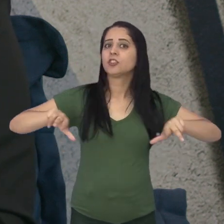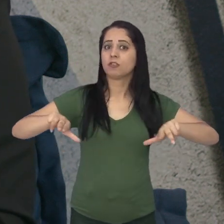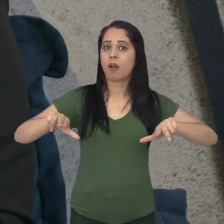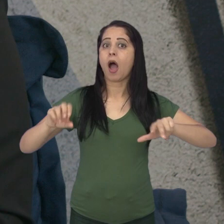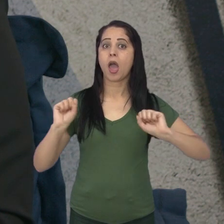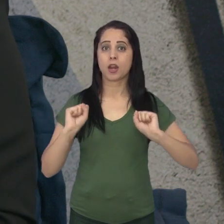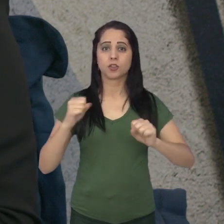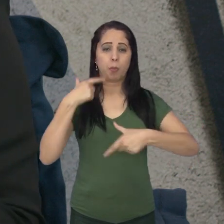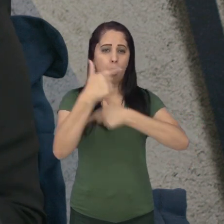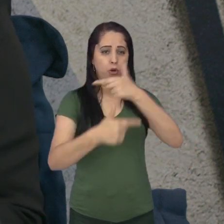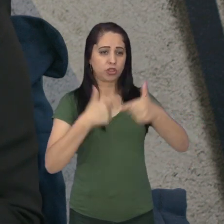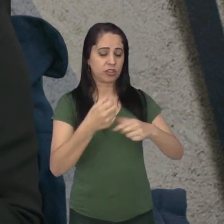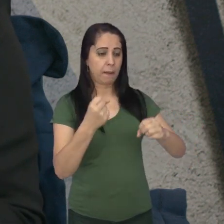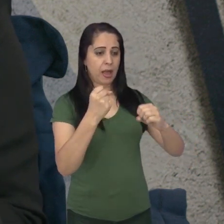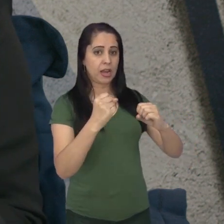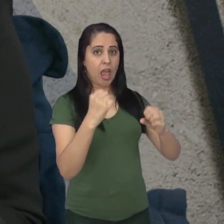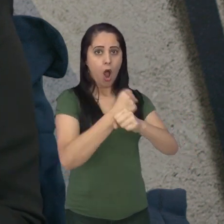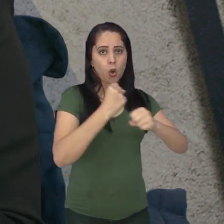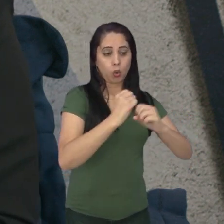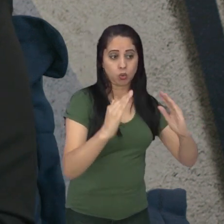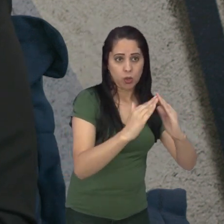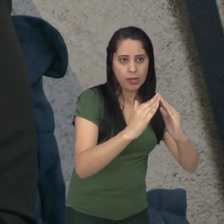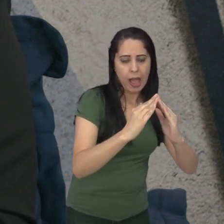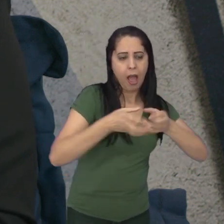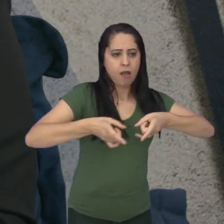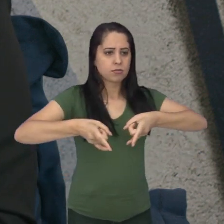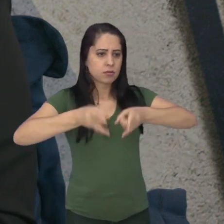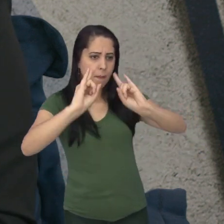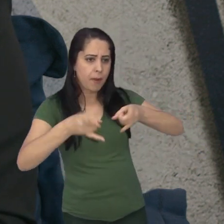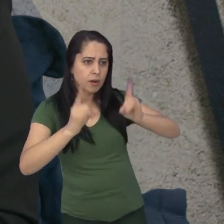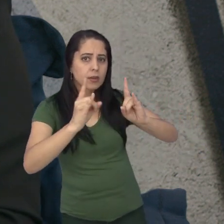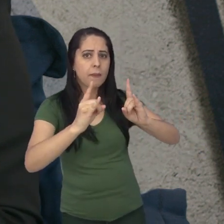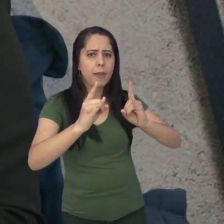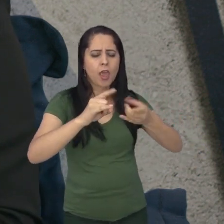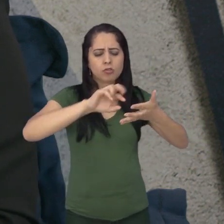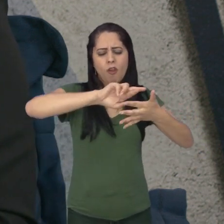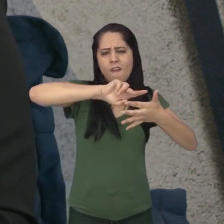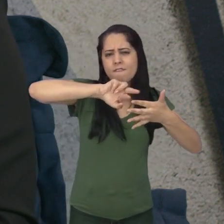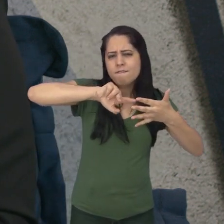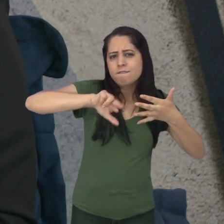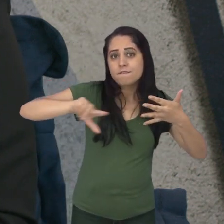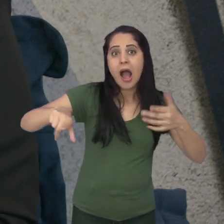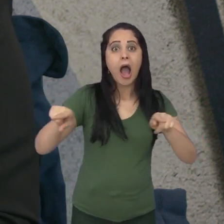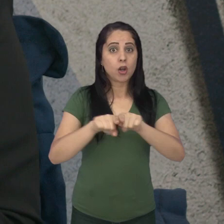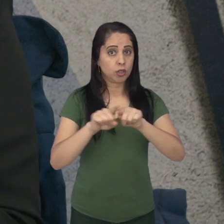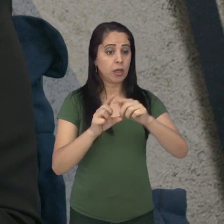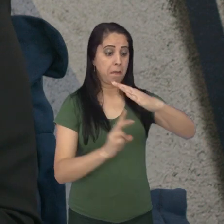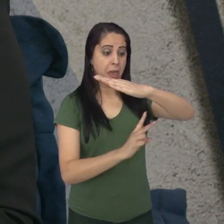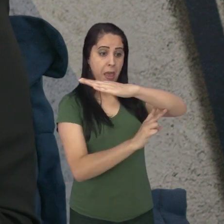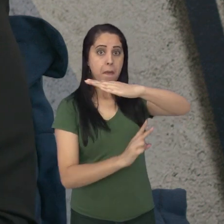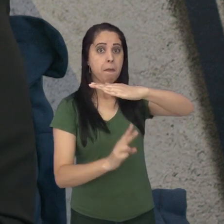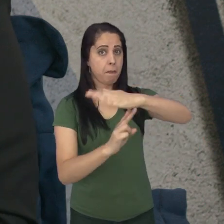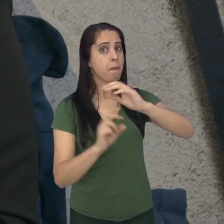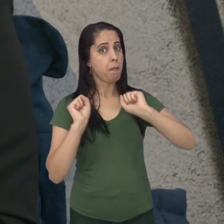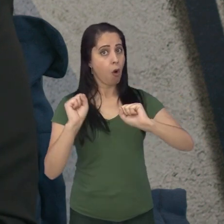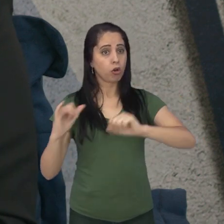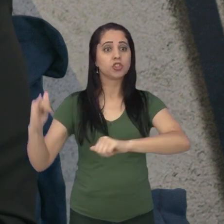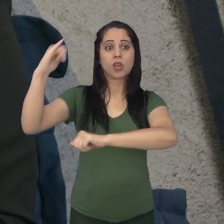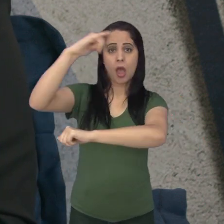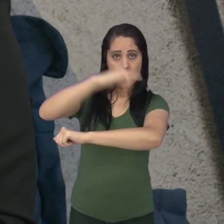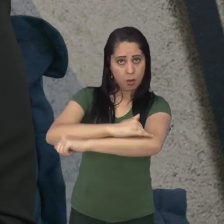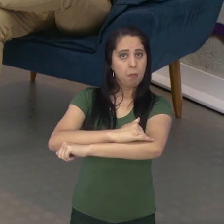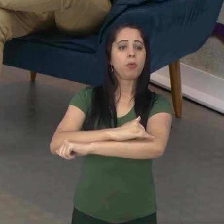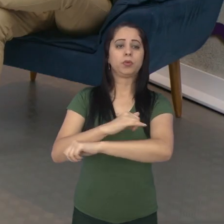engenheiro pode trabalhar em construtoras de casas, apartamentos e na construção de pontes, aeroportos e